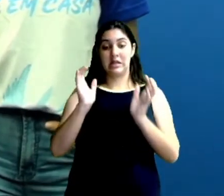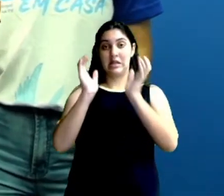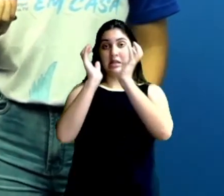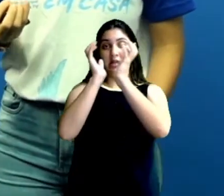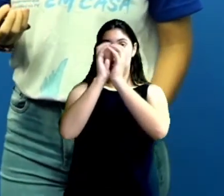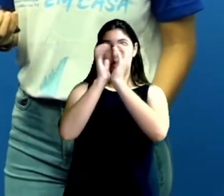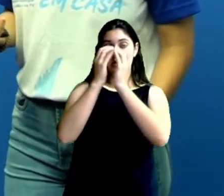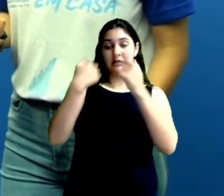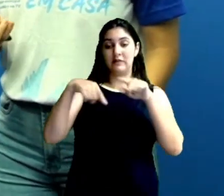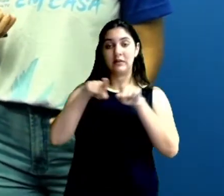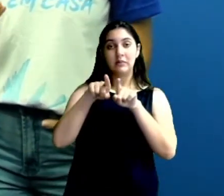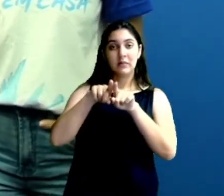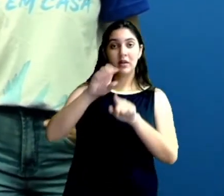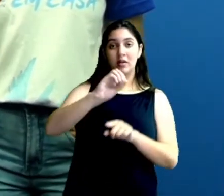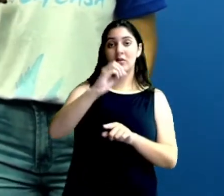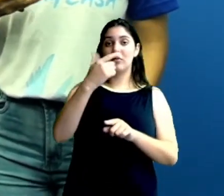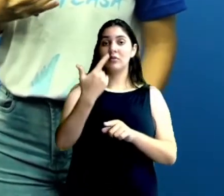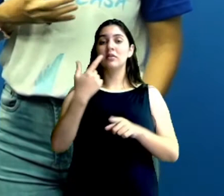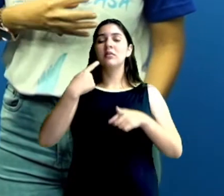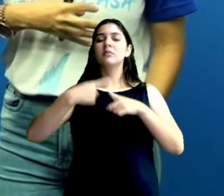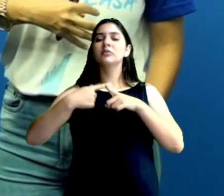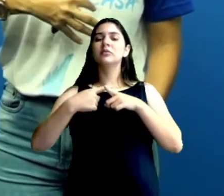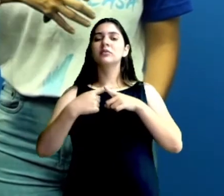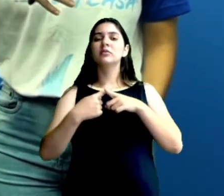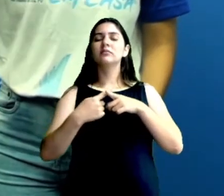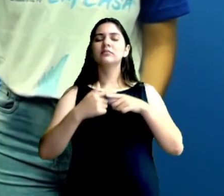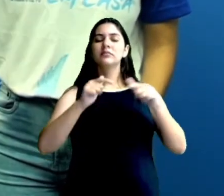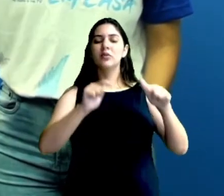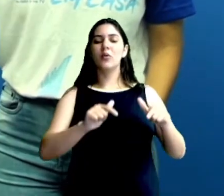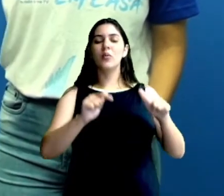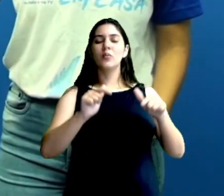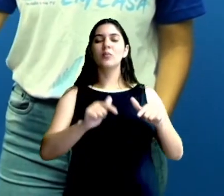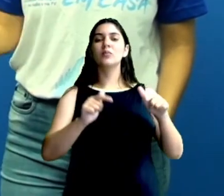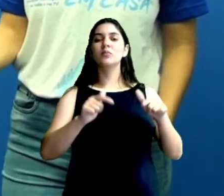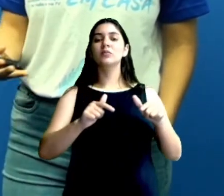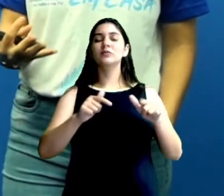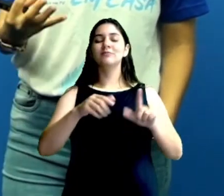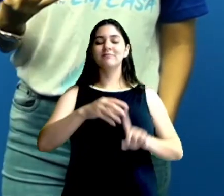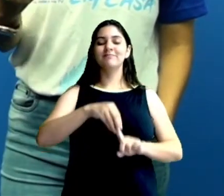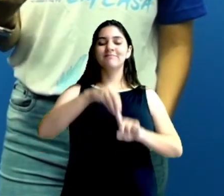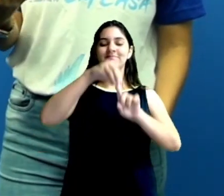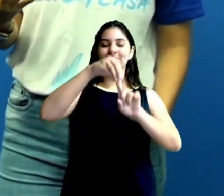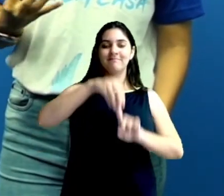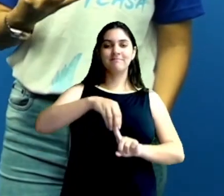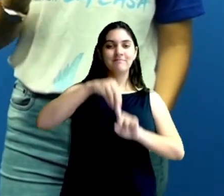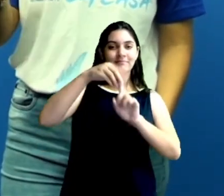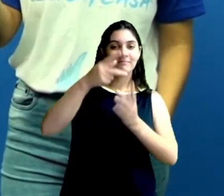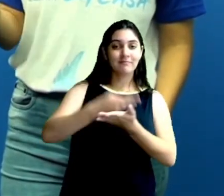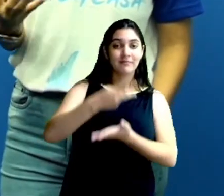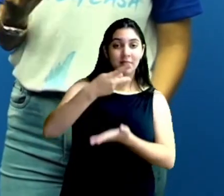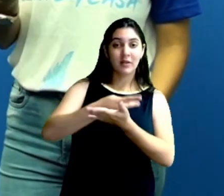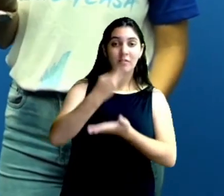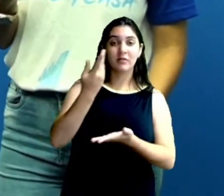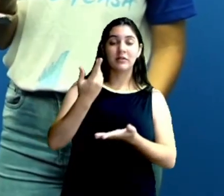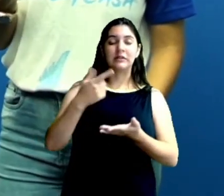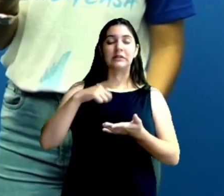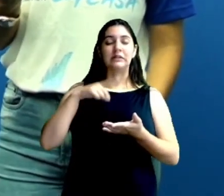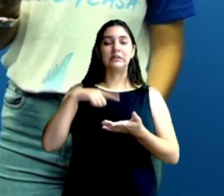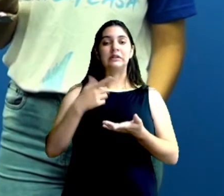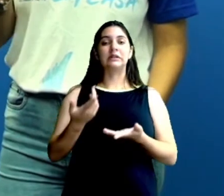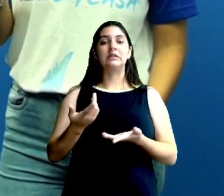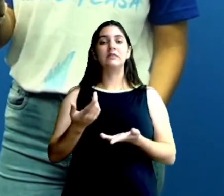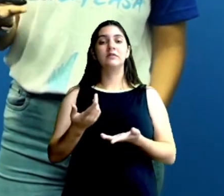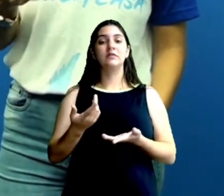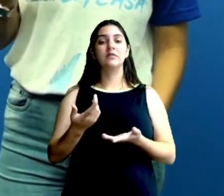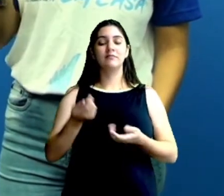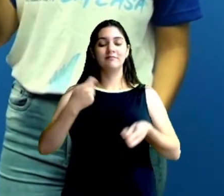quanto Olinda, porque elas foram onde os principais acontecimentos ou os principais